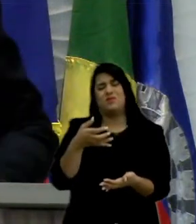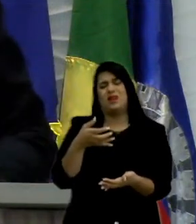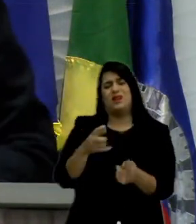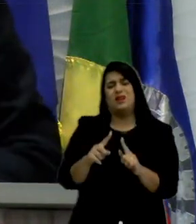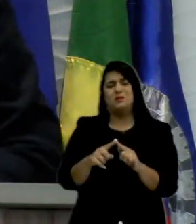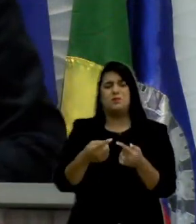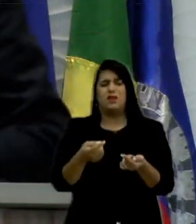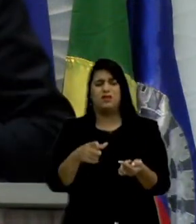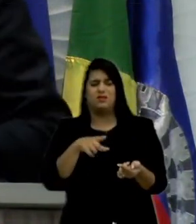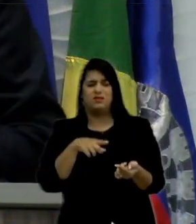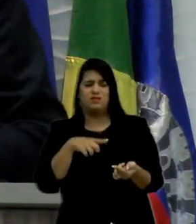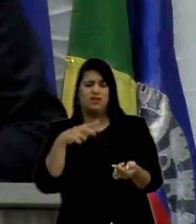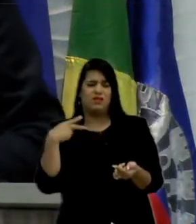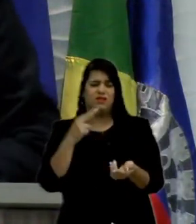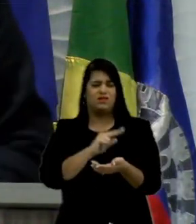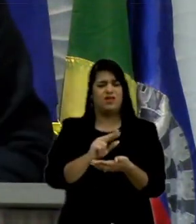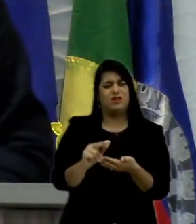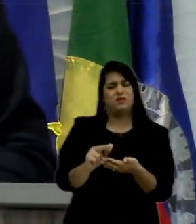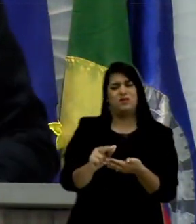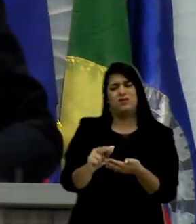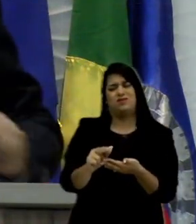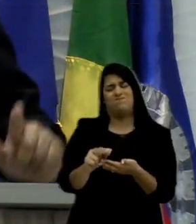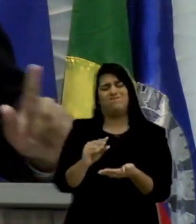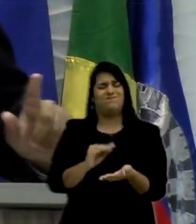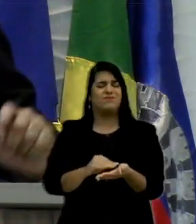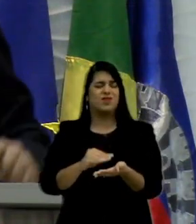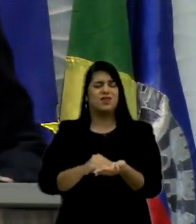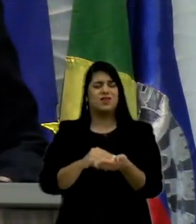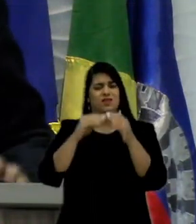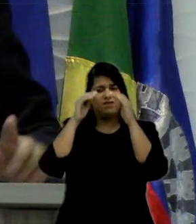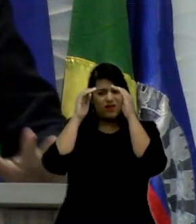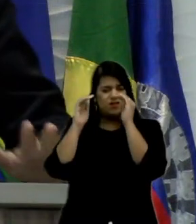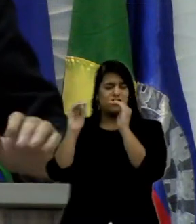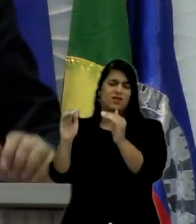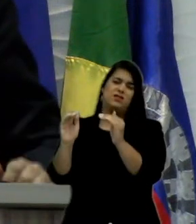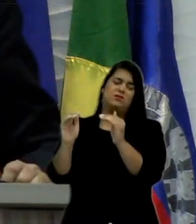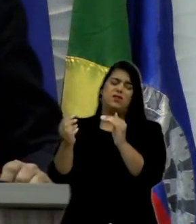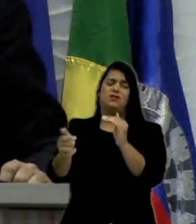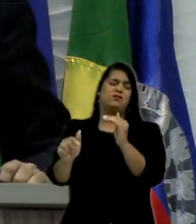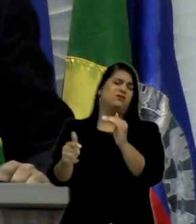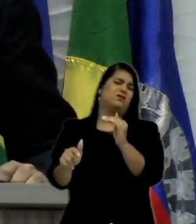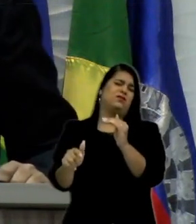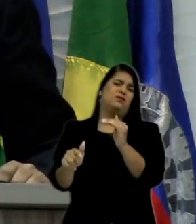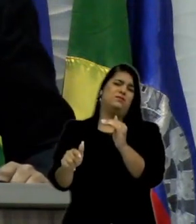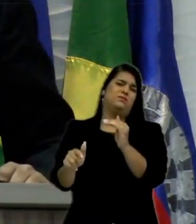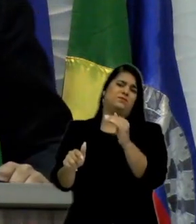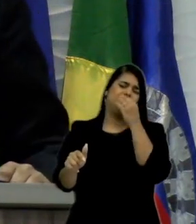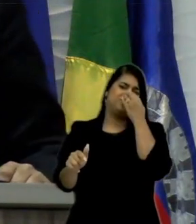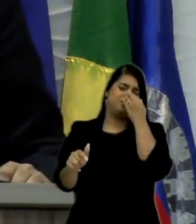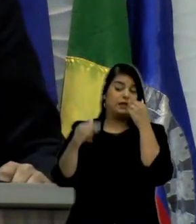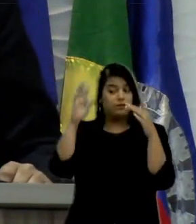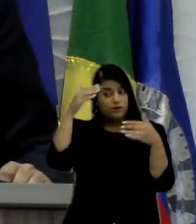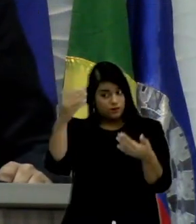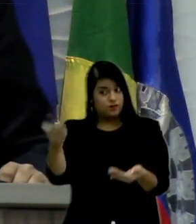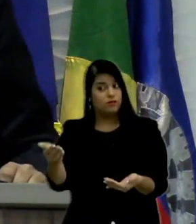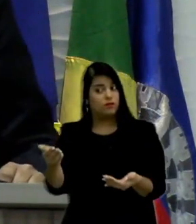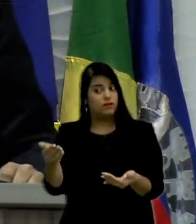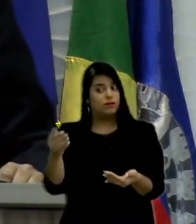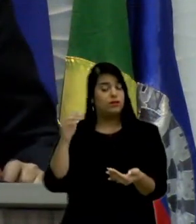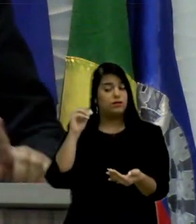isso, cachorro com aquilo, espero que Vossa Excelência também tome suas determinadas atitudes aqui nessa casa, como